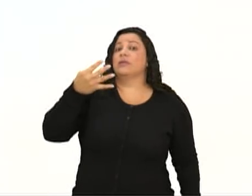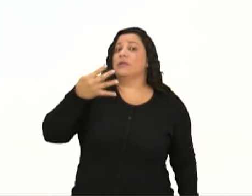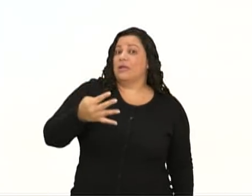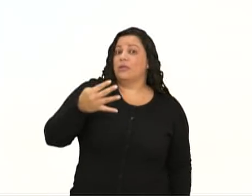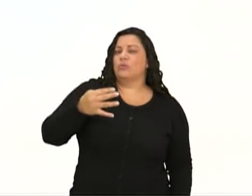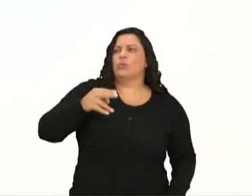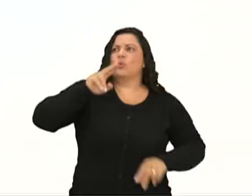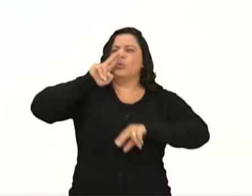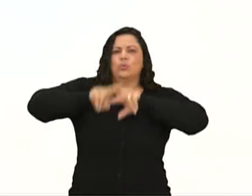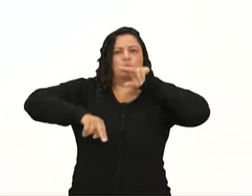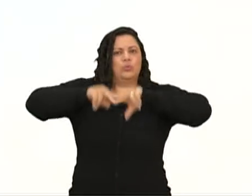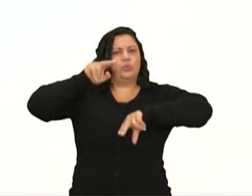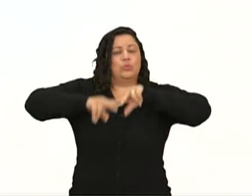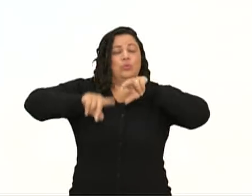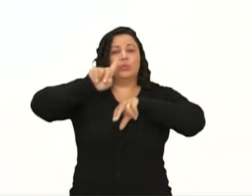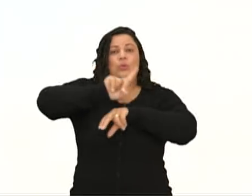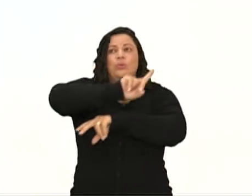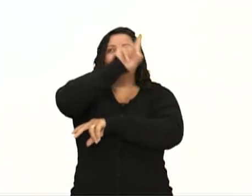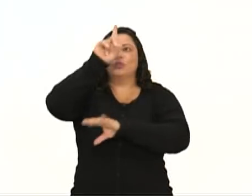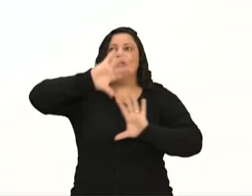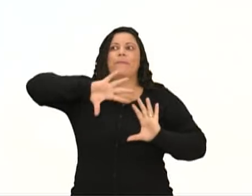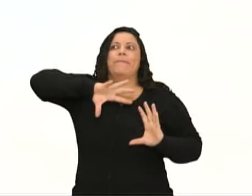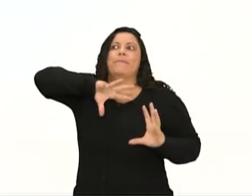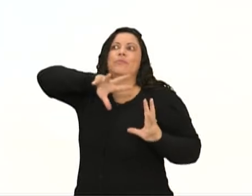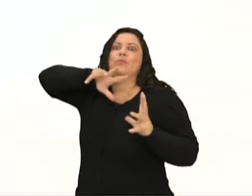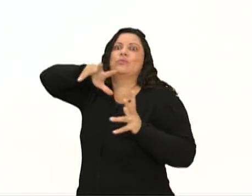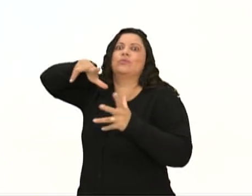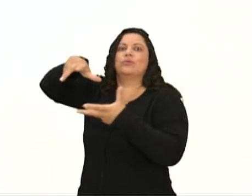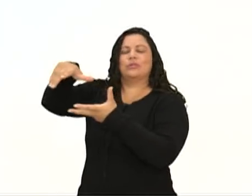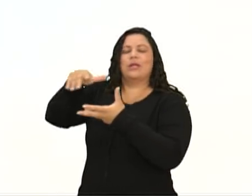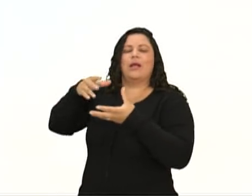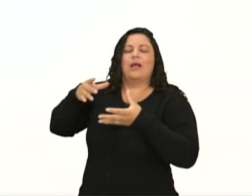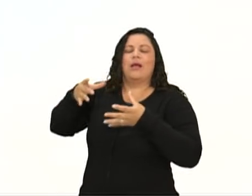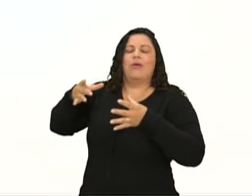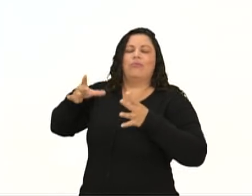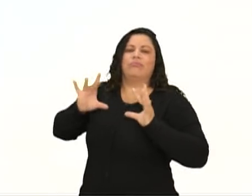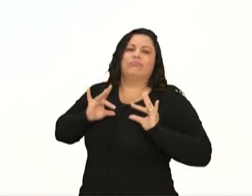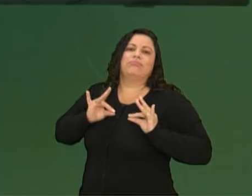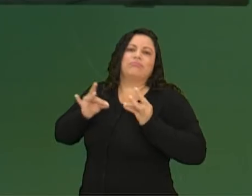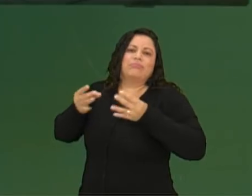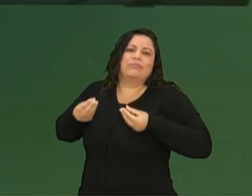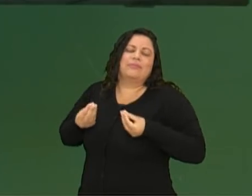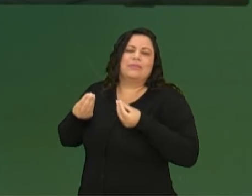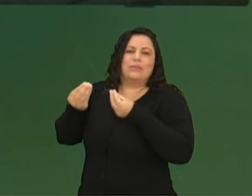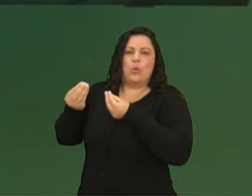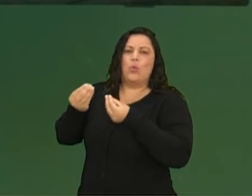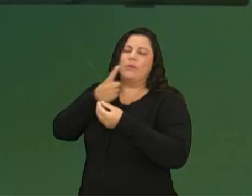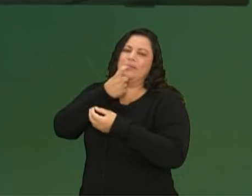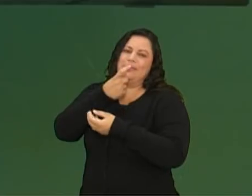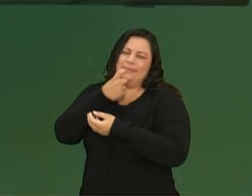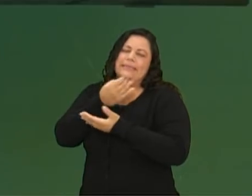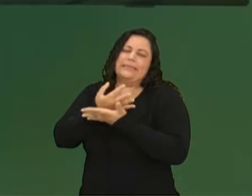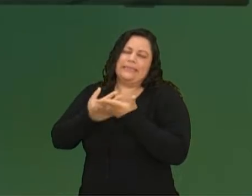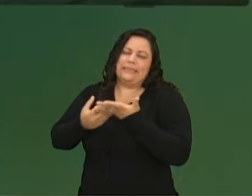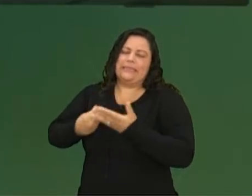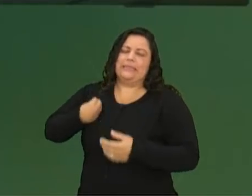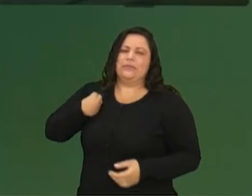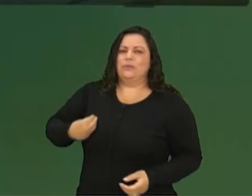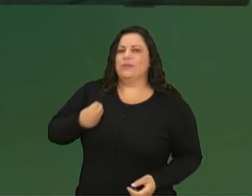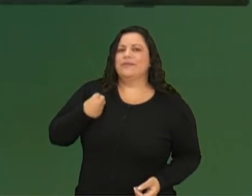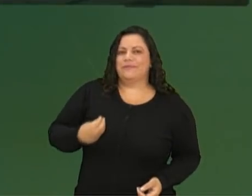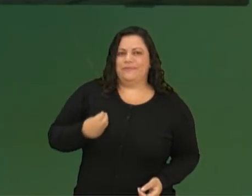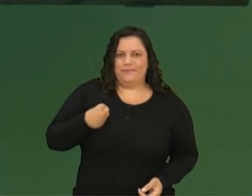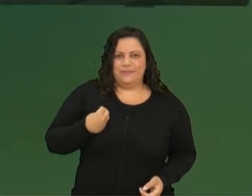foi estabelecido como Dia Mundial do Doador de Sangue, tá? Então, quem doa sangue, doa vida, né? Dá uma olhadinha lá